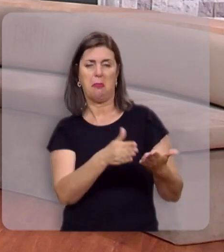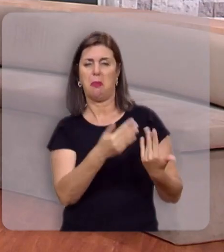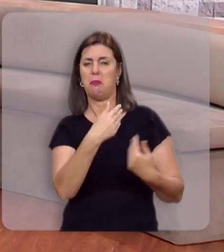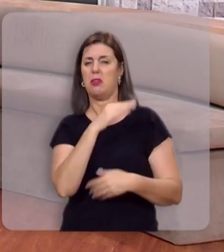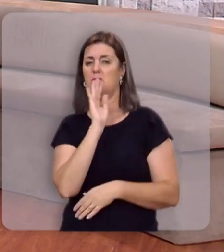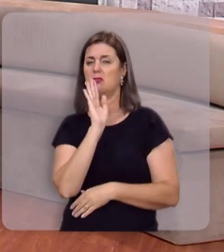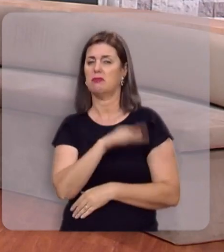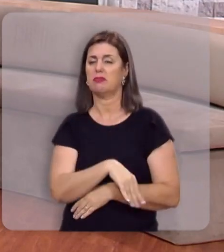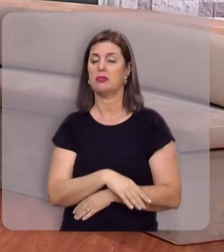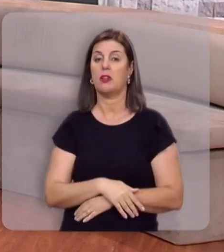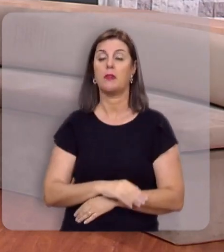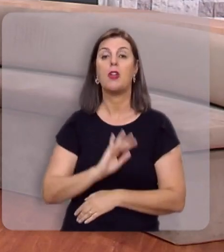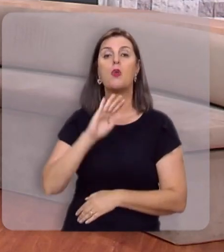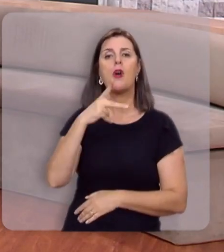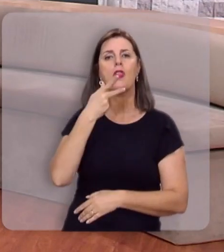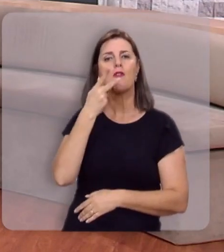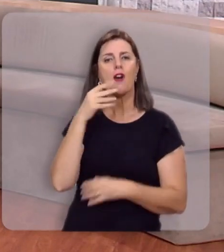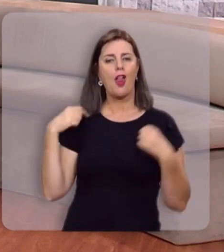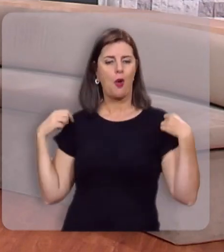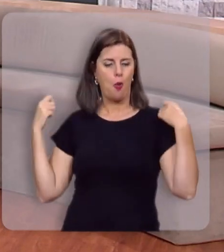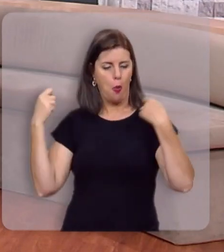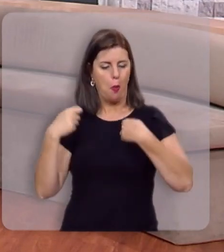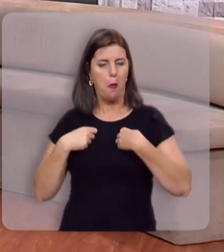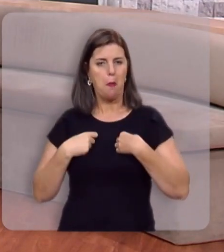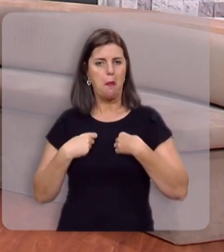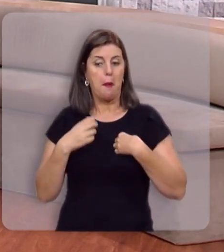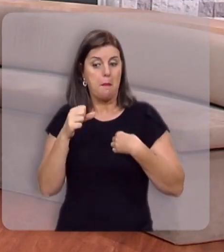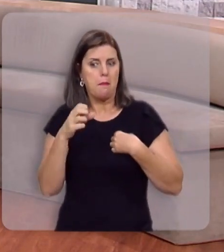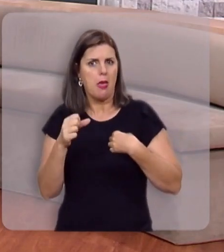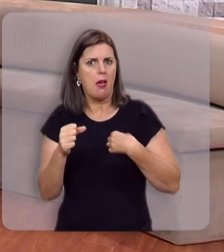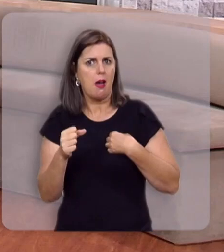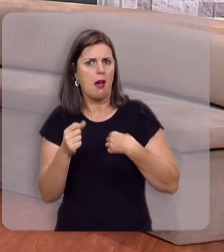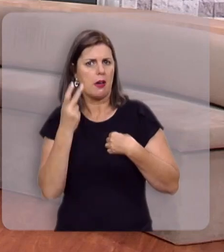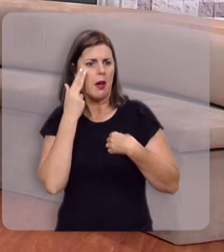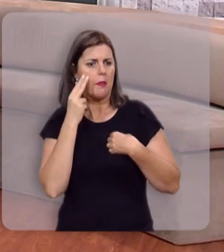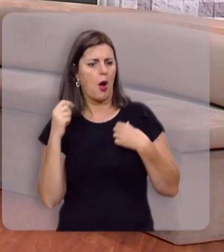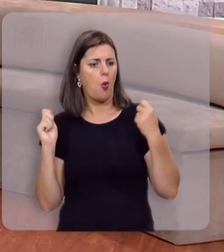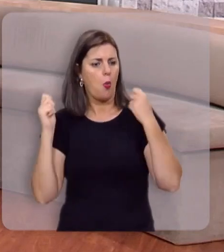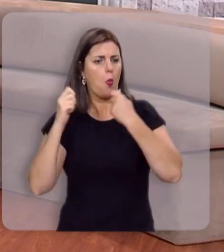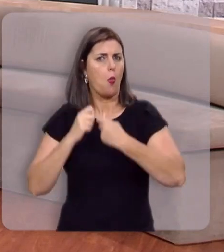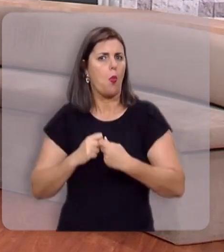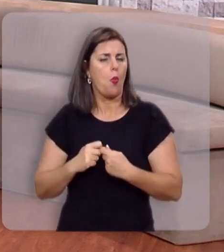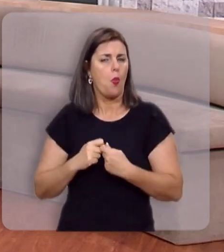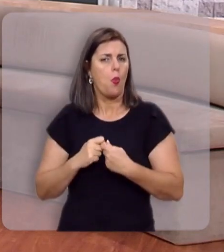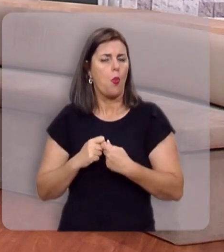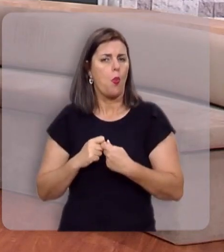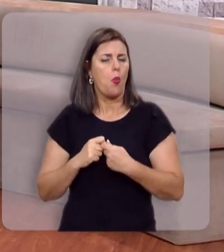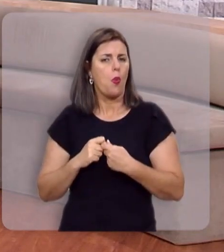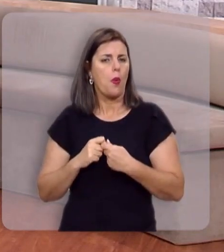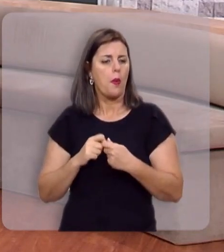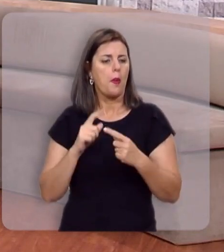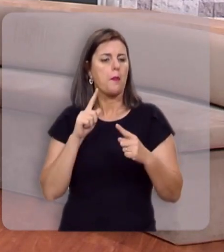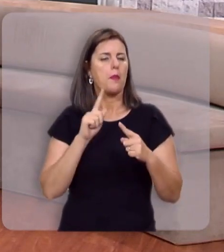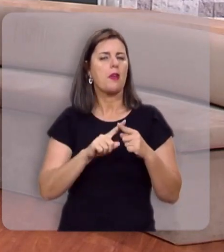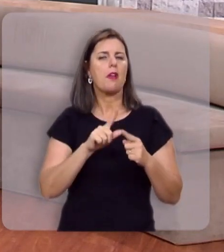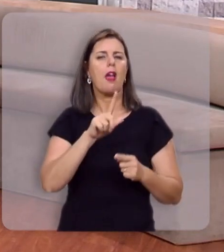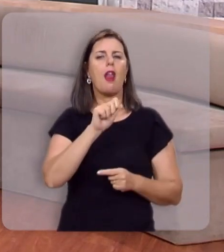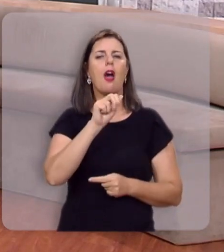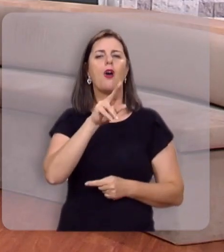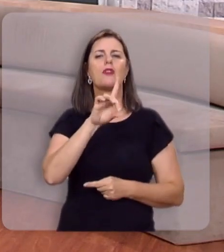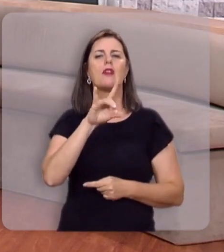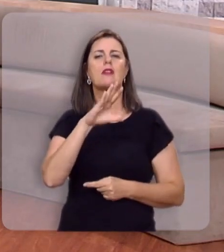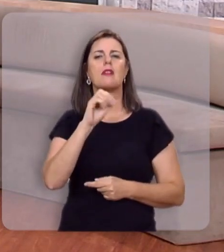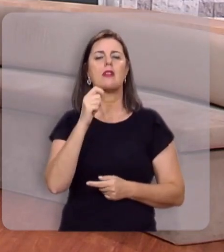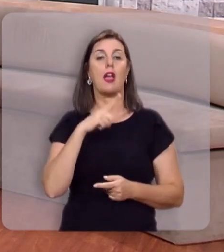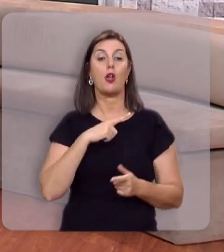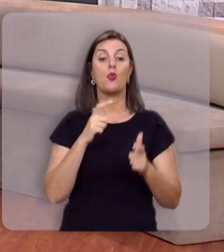pobres. Porque ele fala das roupas brancas para eles vestirem, porque Laodiceia era